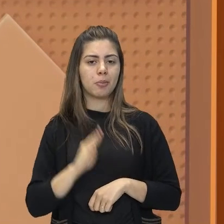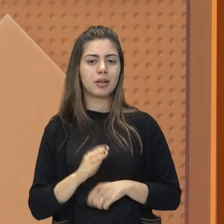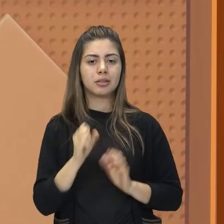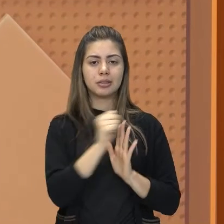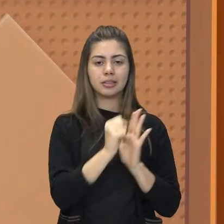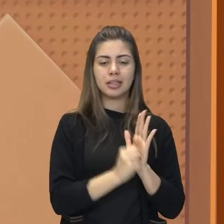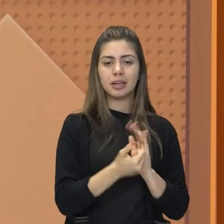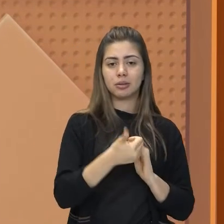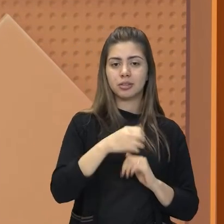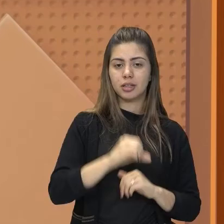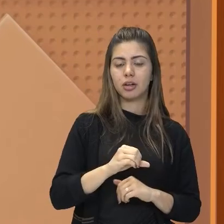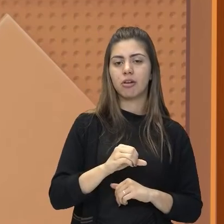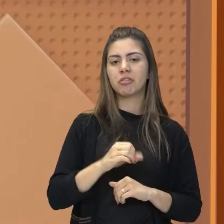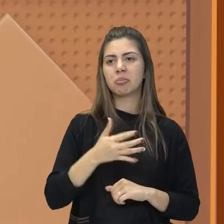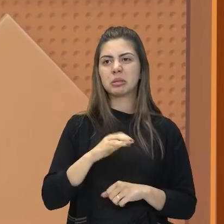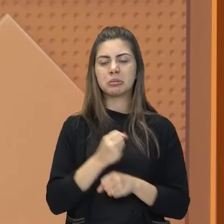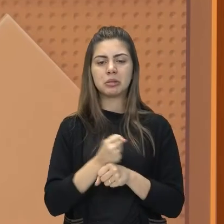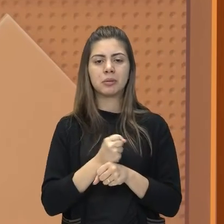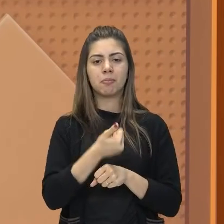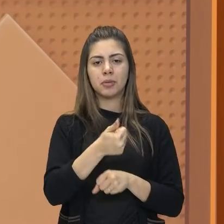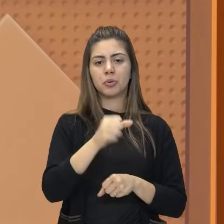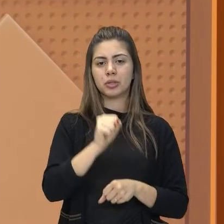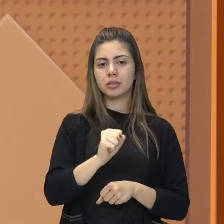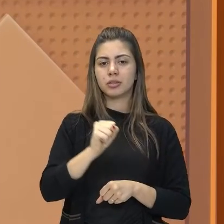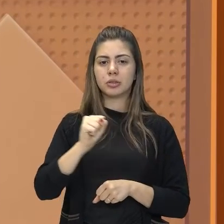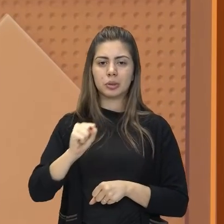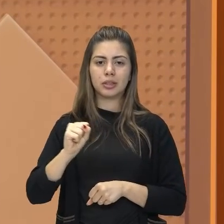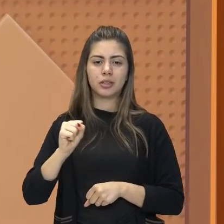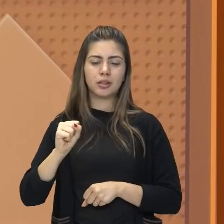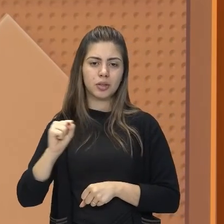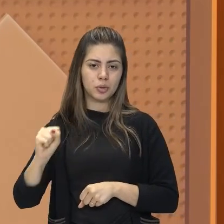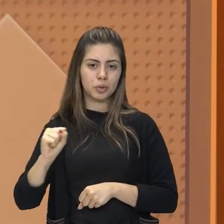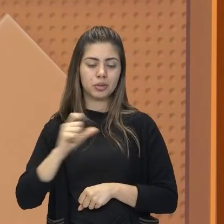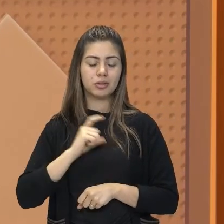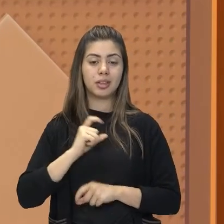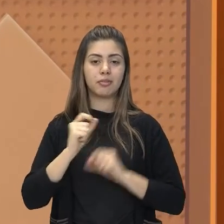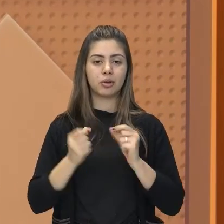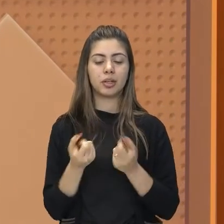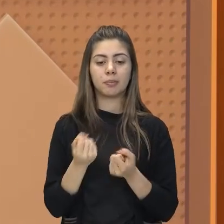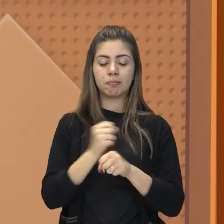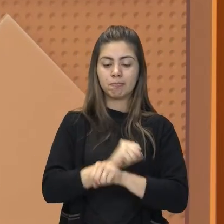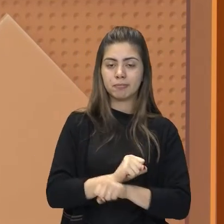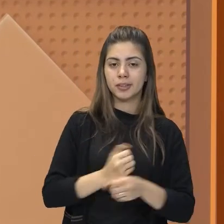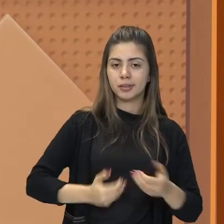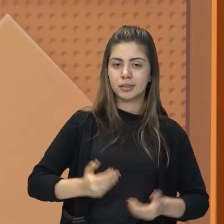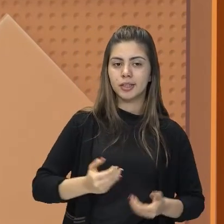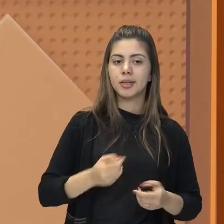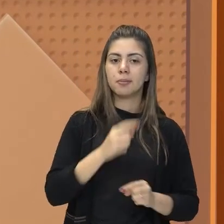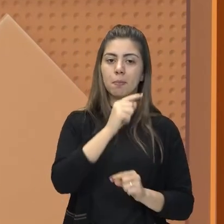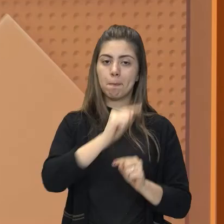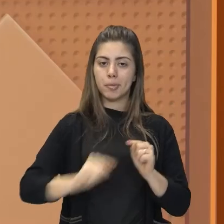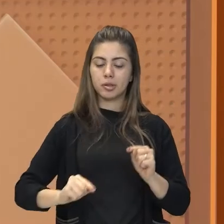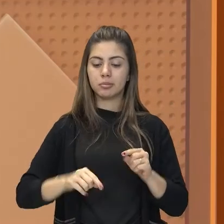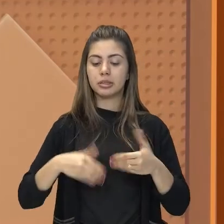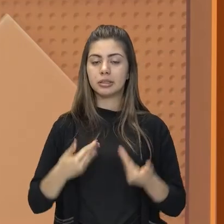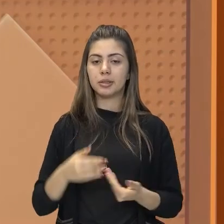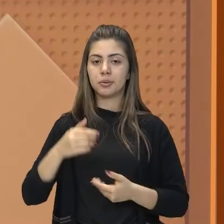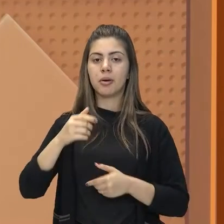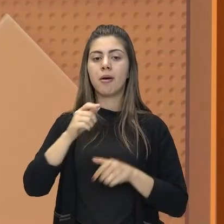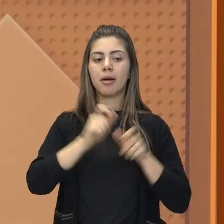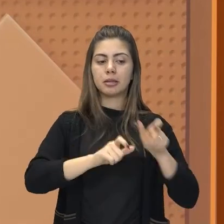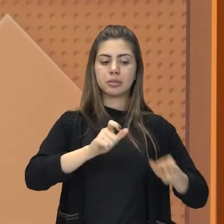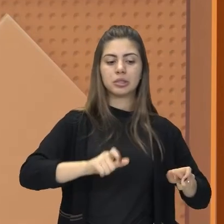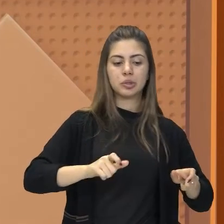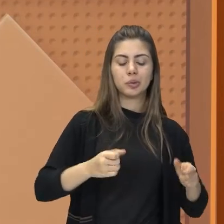em 1888, houve a abolição da escravatura. Então, agora, os trabalhadores